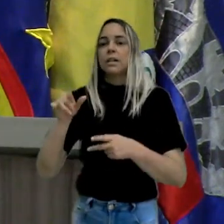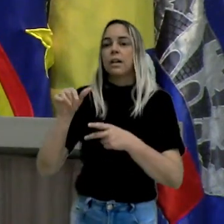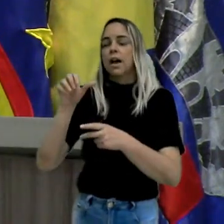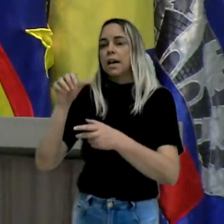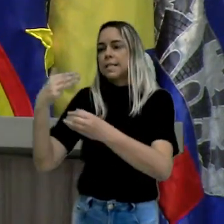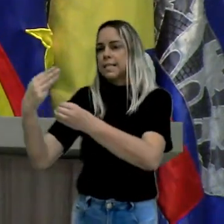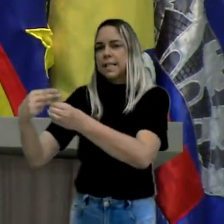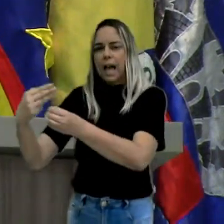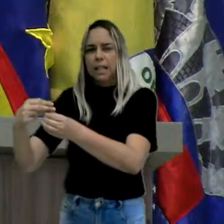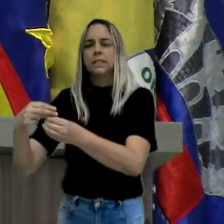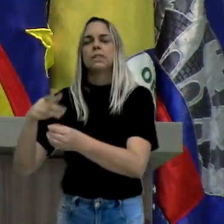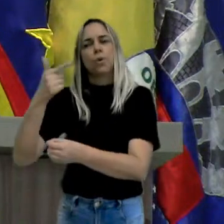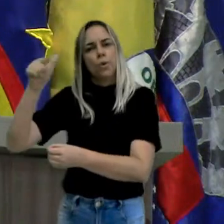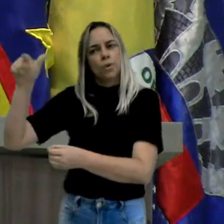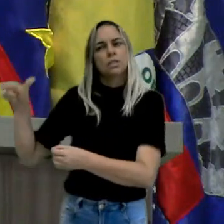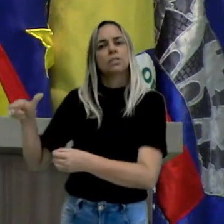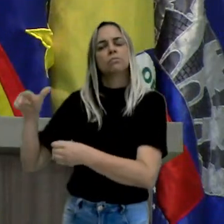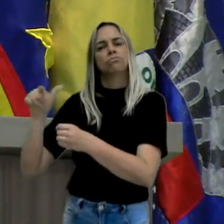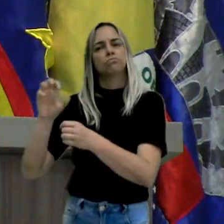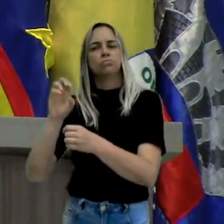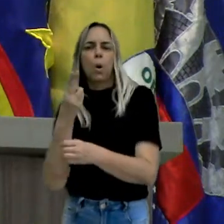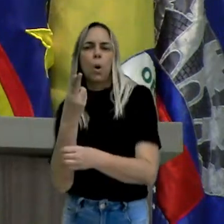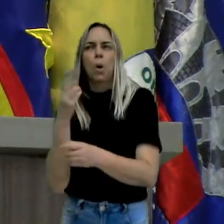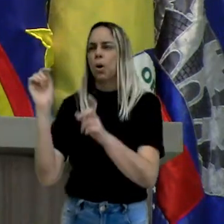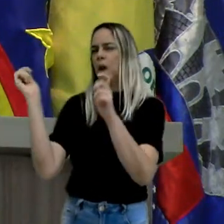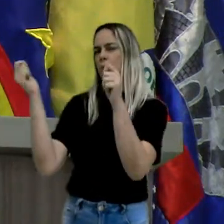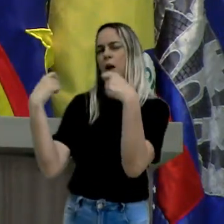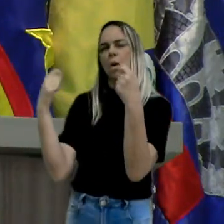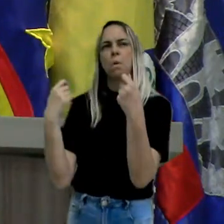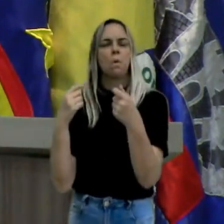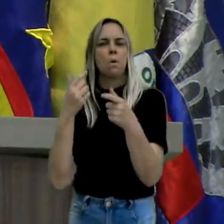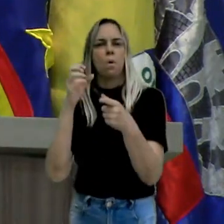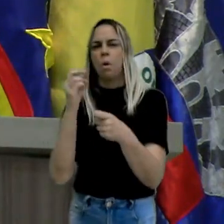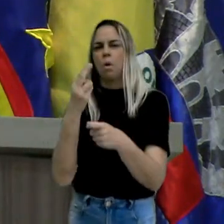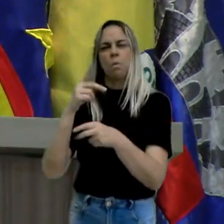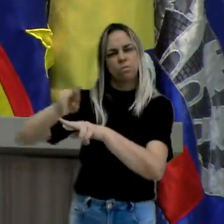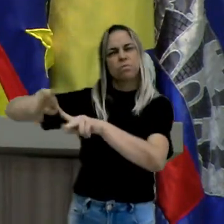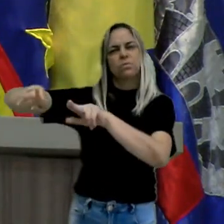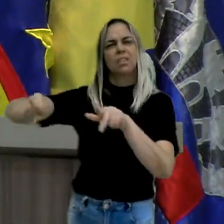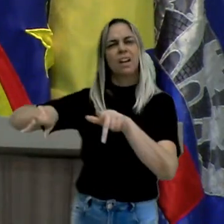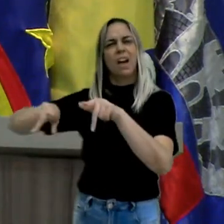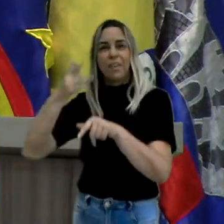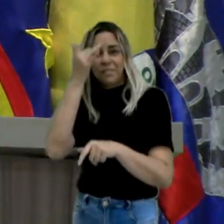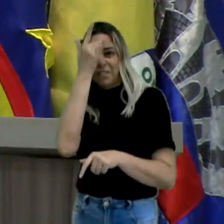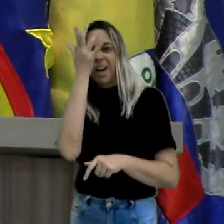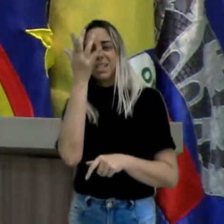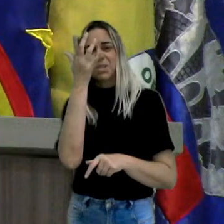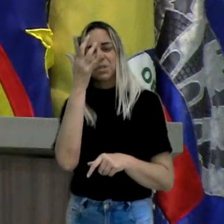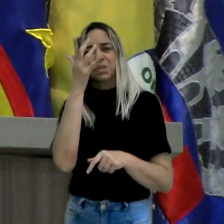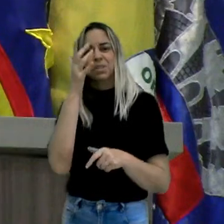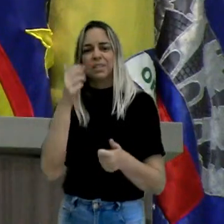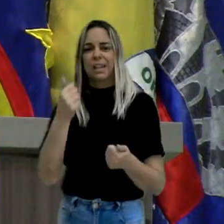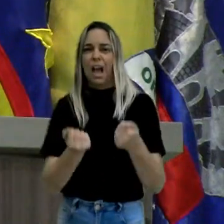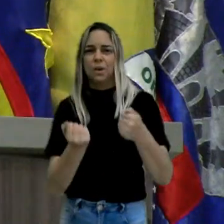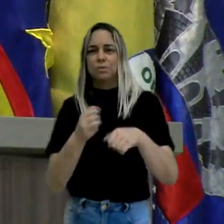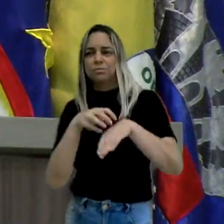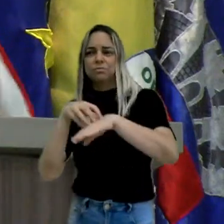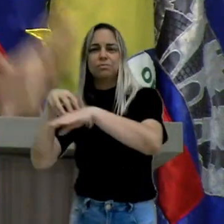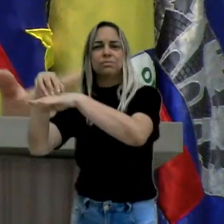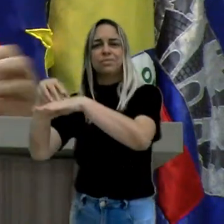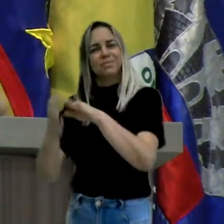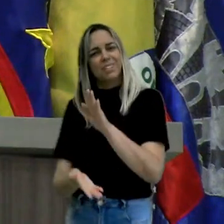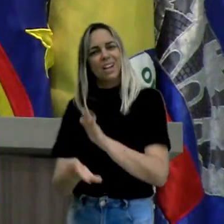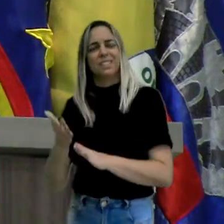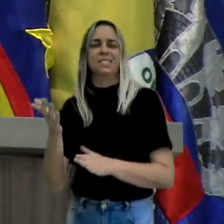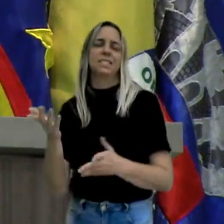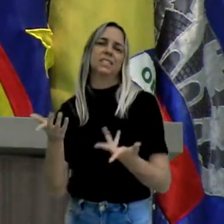para Limoeiro, Caruaru, quando se precisa. E a gente sabe que não é fácil, porque particular a gente consegue